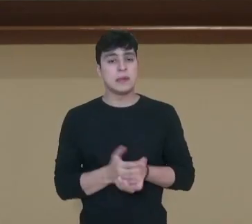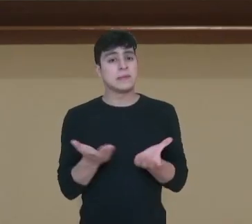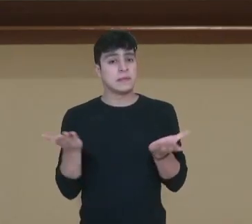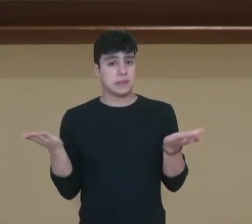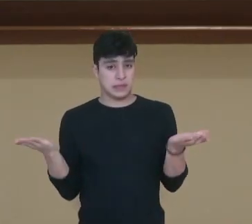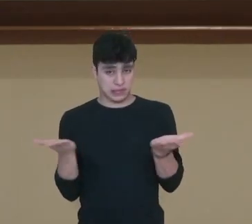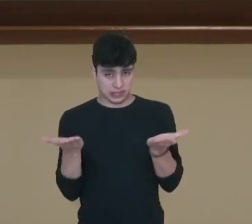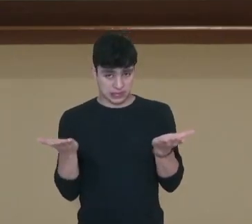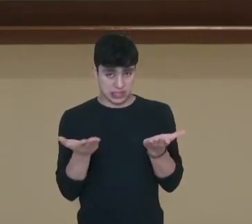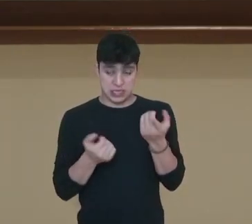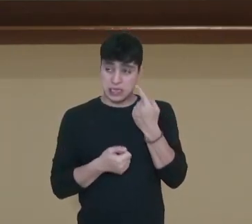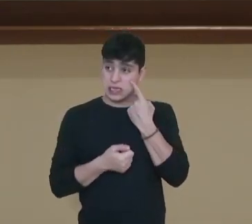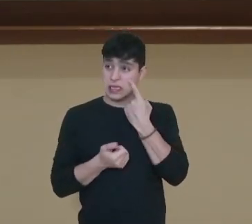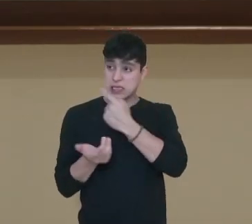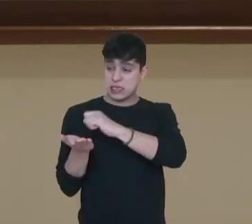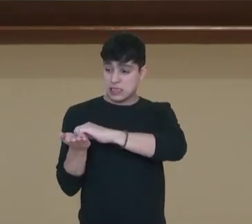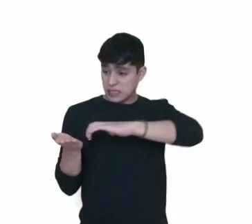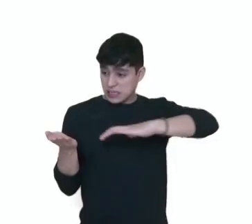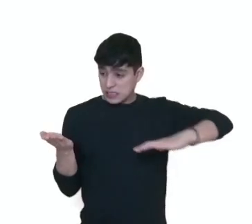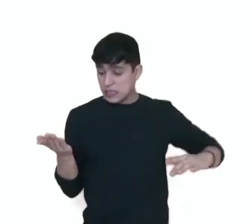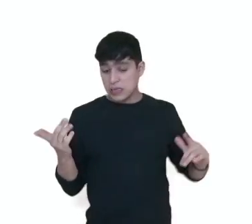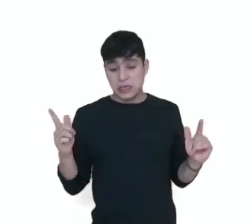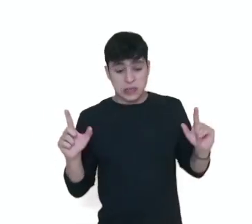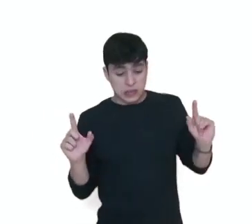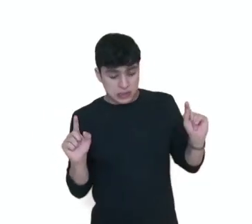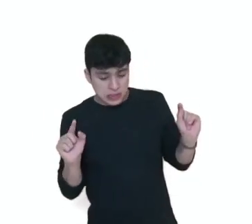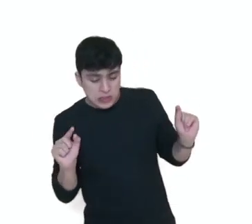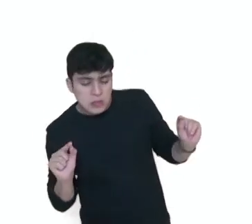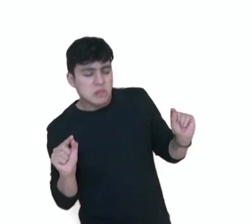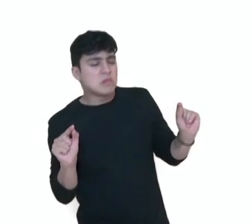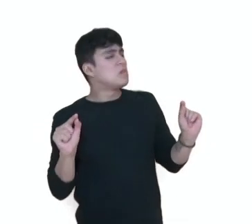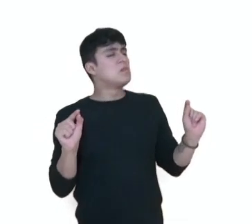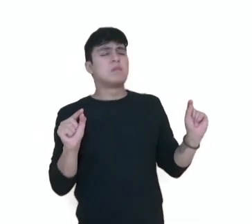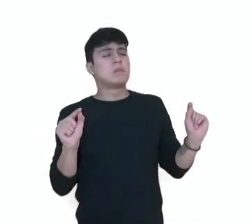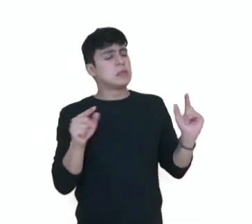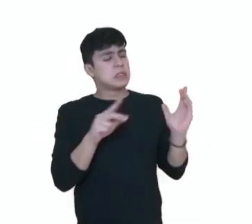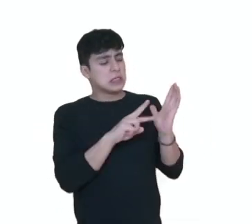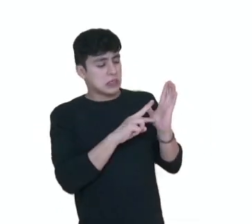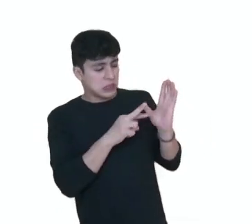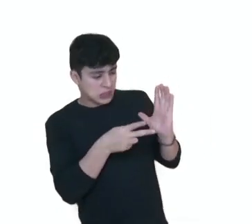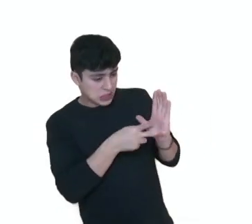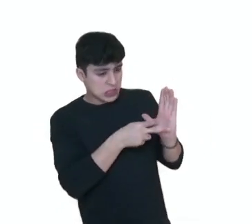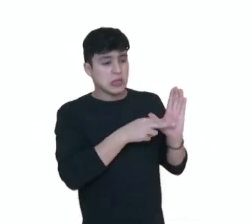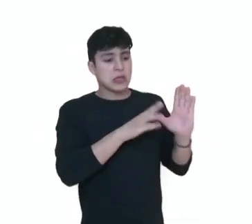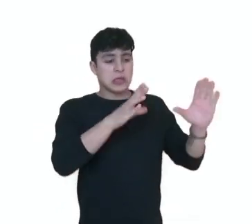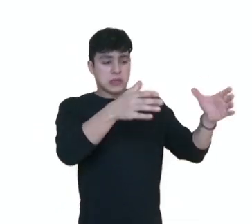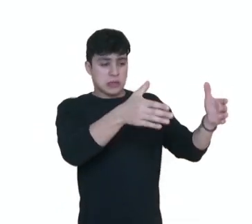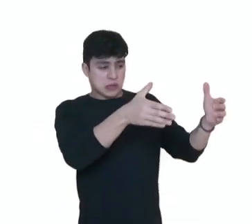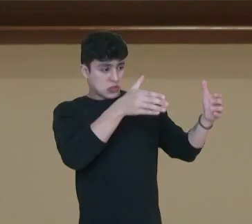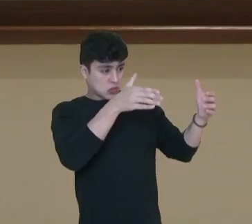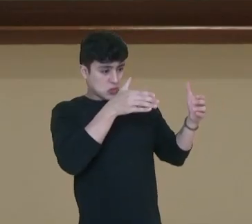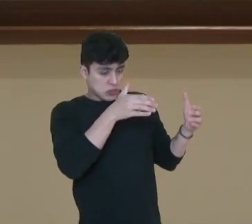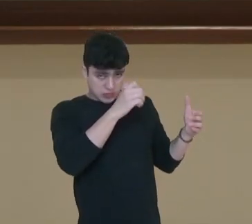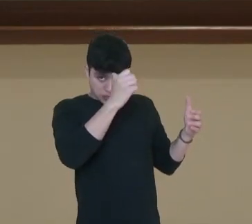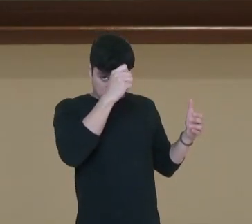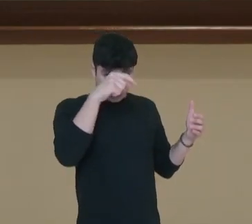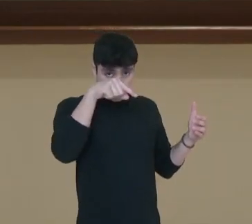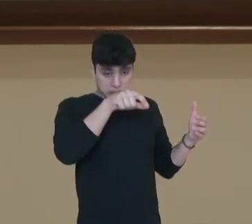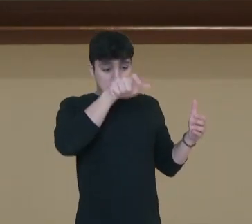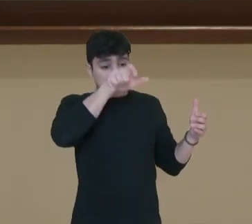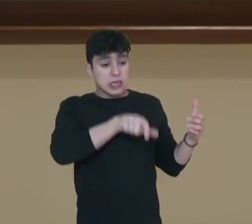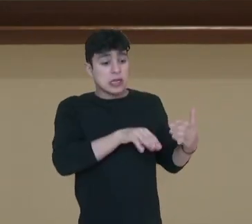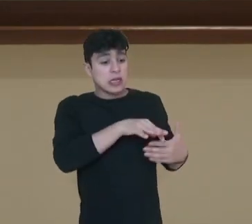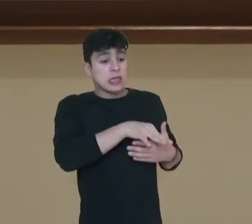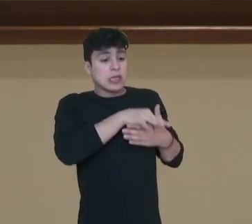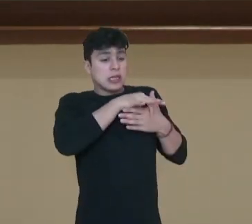Então, pessoal, vamos ver essa atividade? Em que consiste a desobediência civil empregada por Mahatma Gandhi? E nós